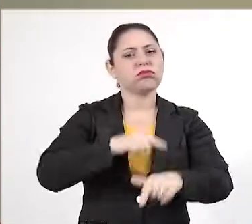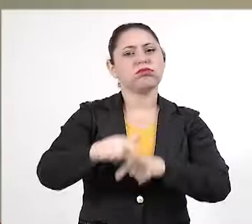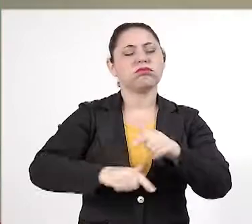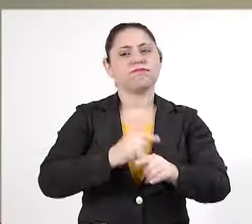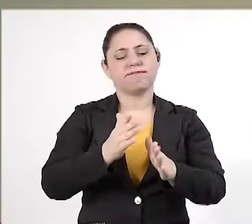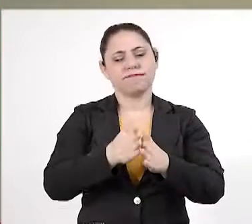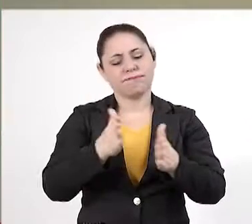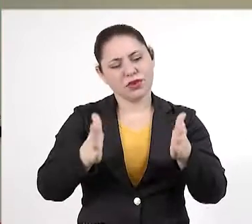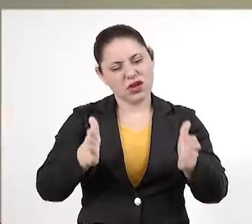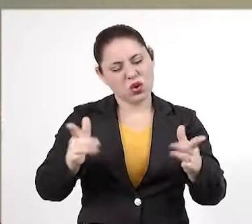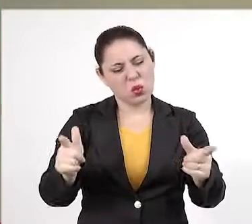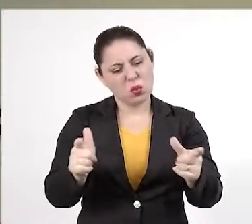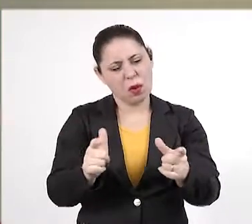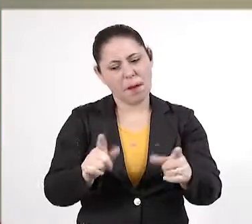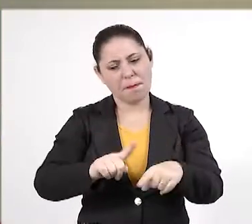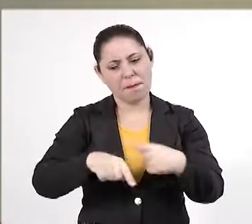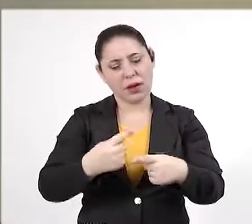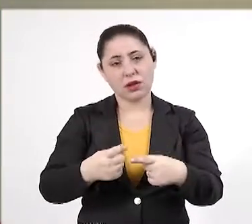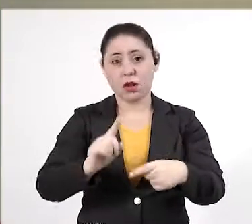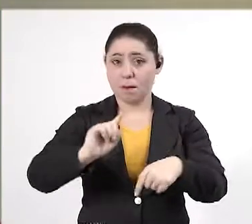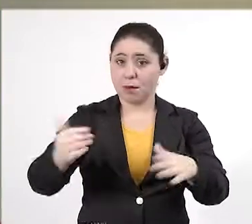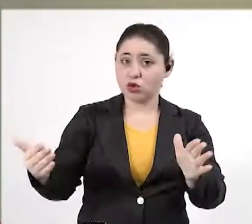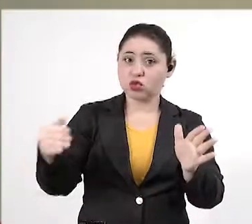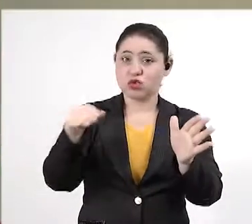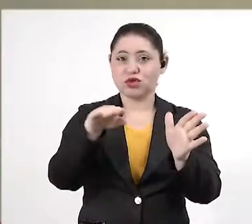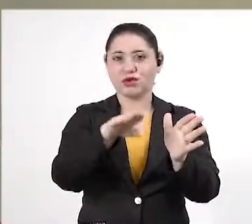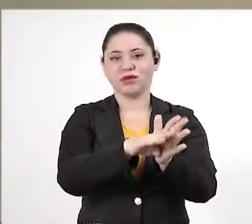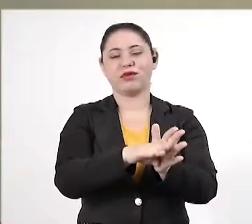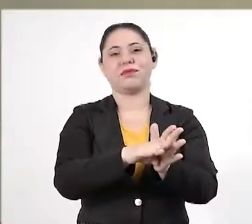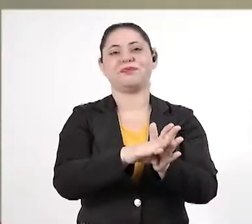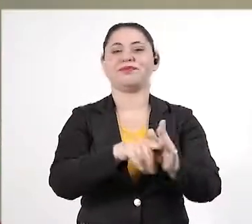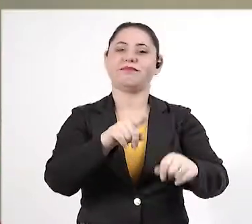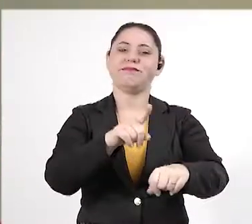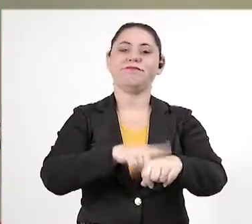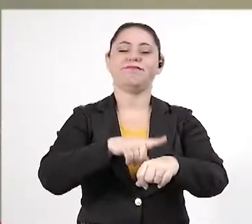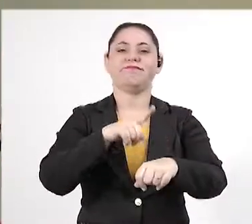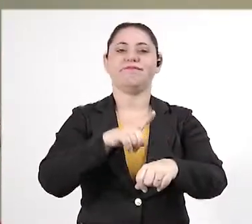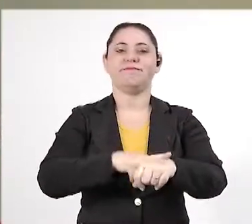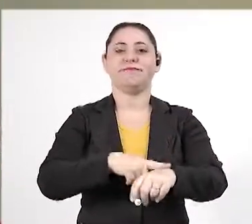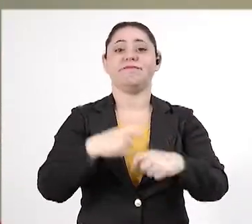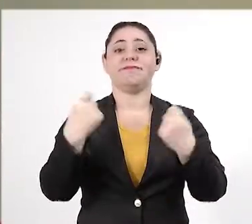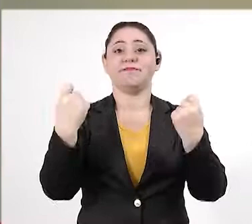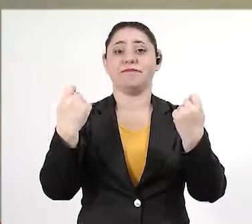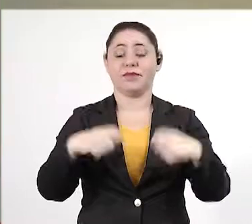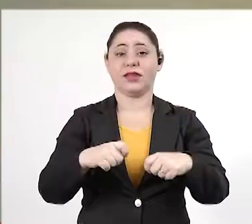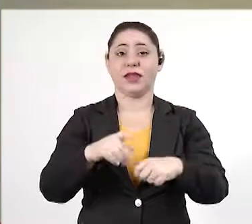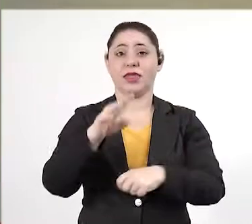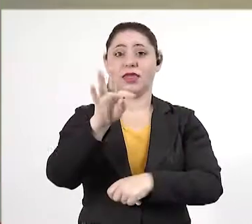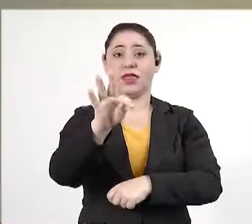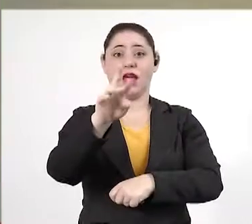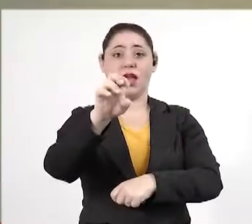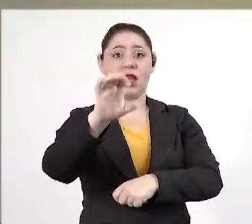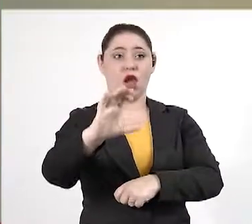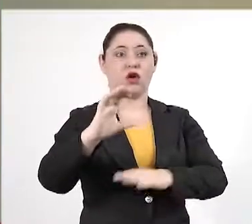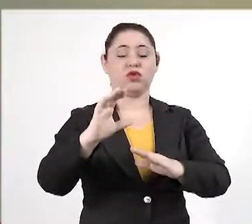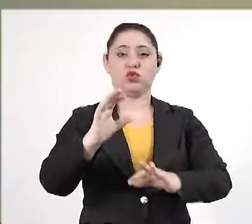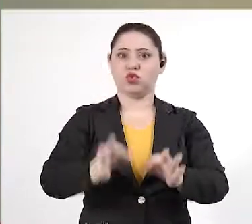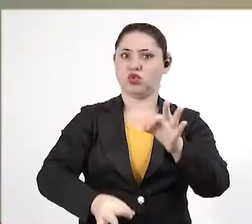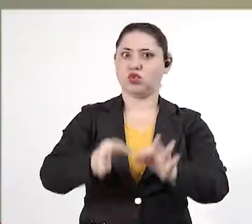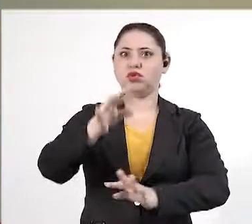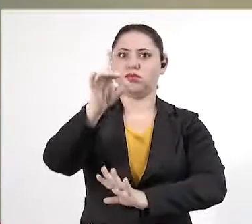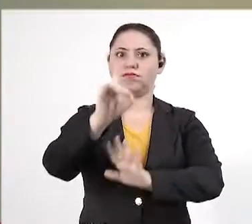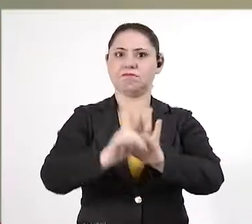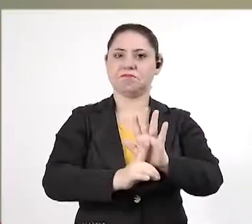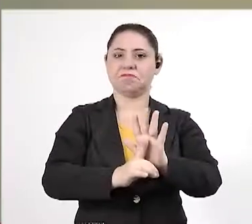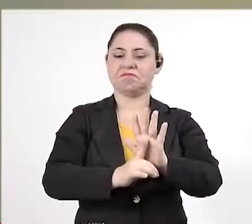E depois, na sequência, a gente chega a um momento em que vai ao TRE, na categoria juiz